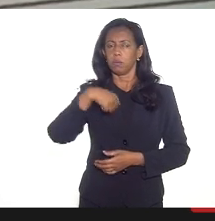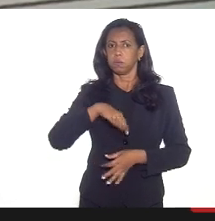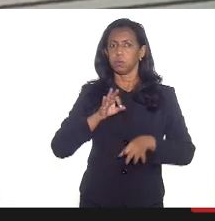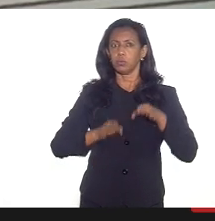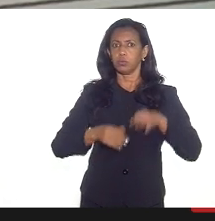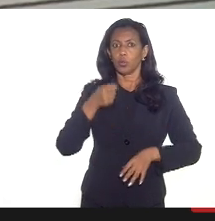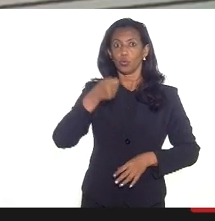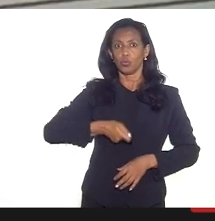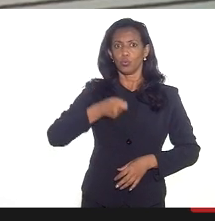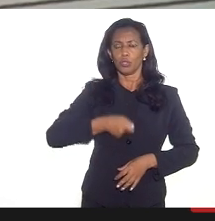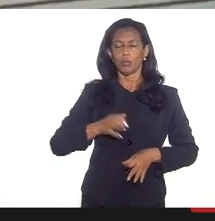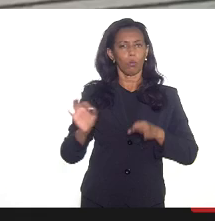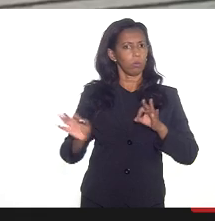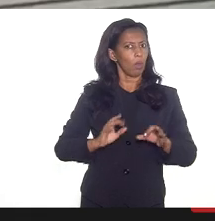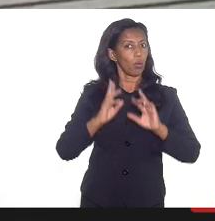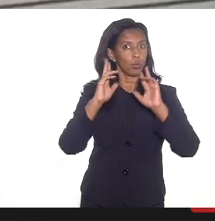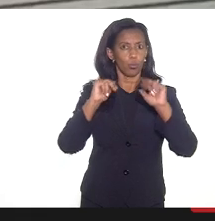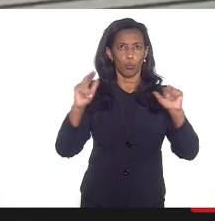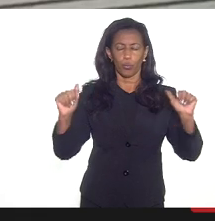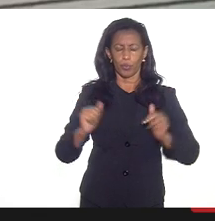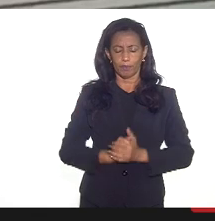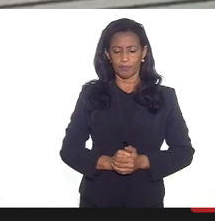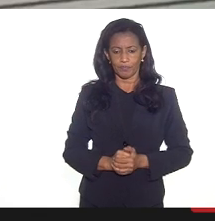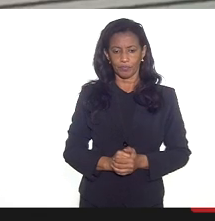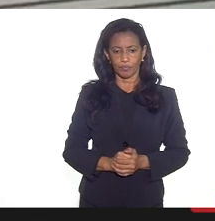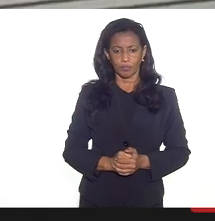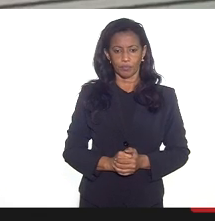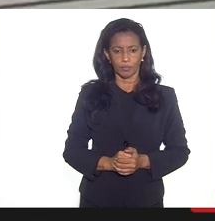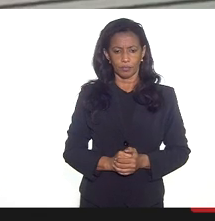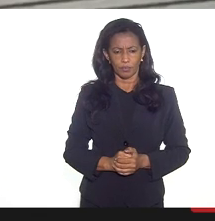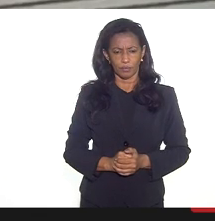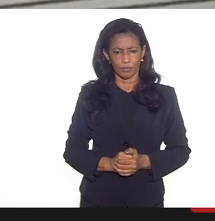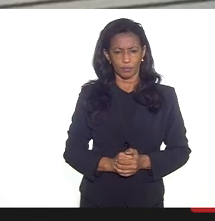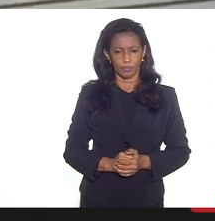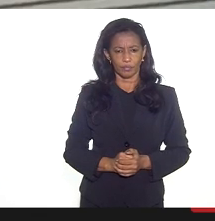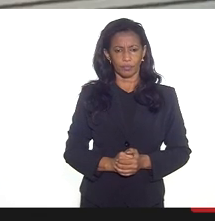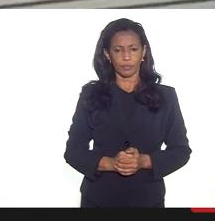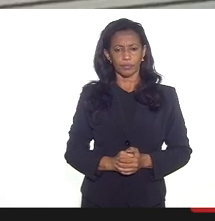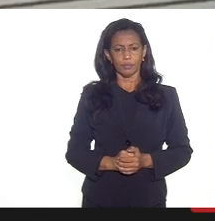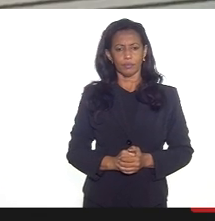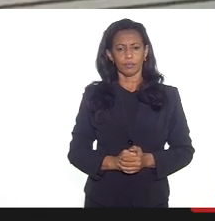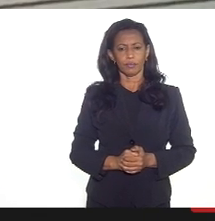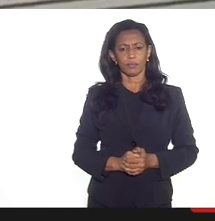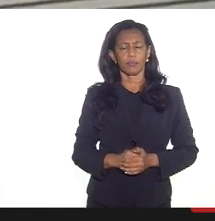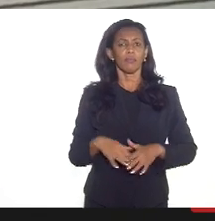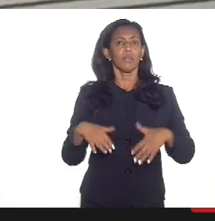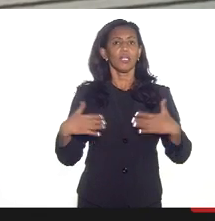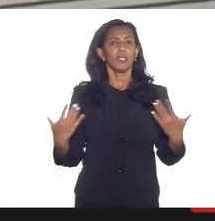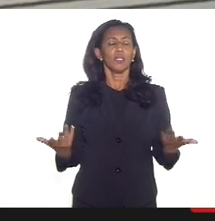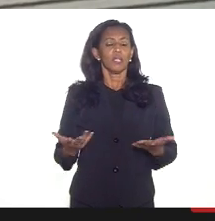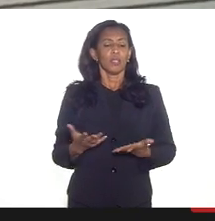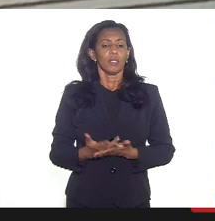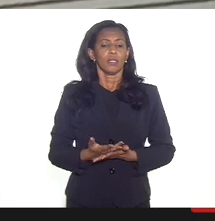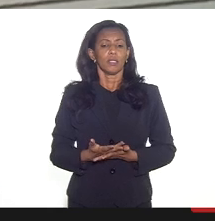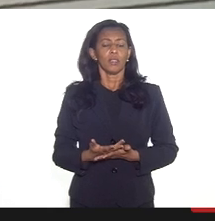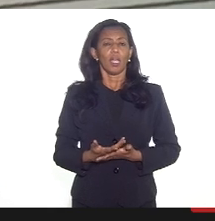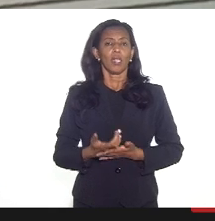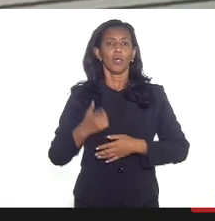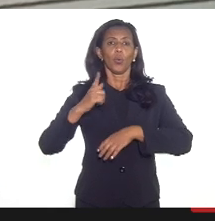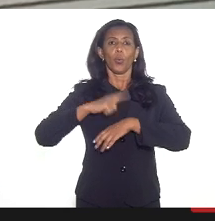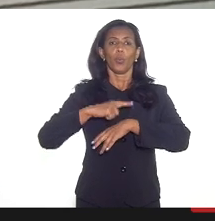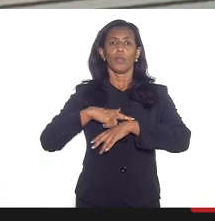presença dos juízes, do promotor. Então, essa é uma questão que me preocupou há muito tempo. E aí o tempo